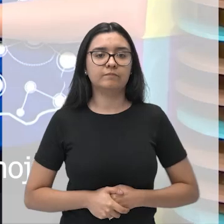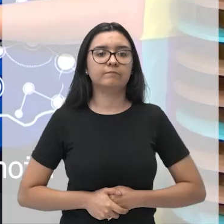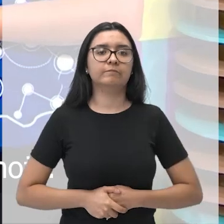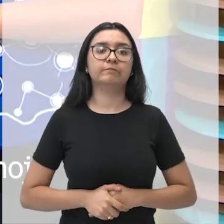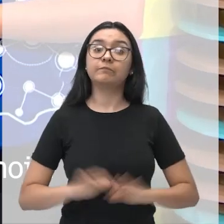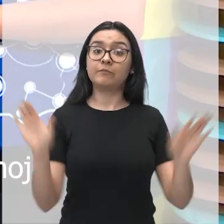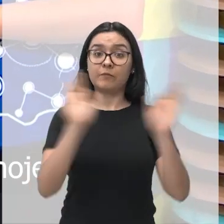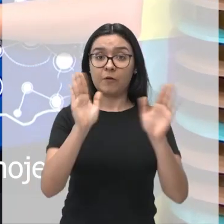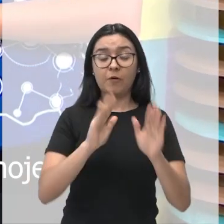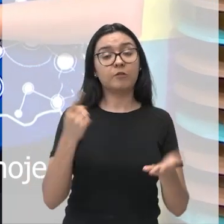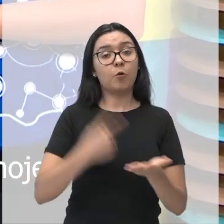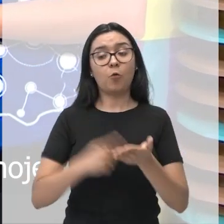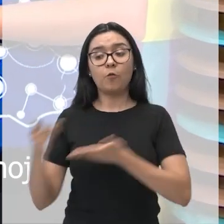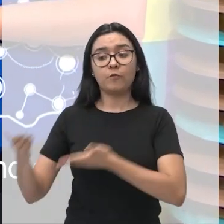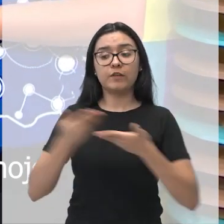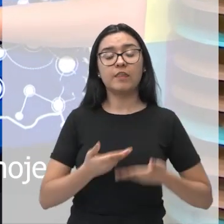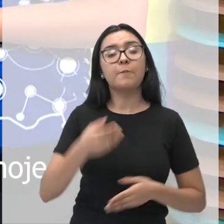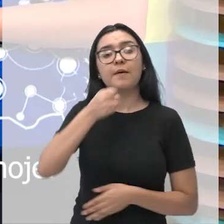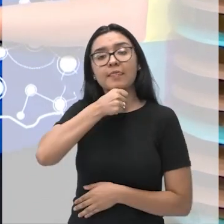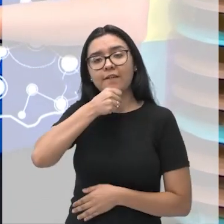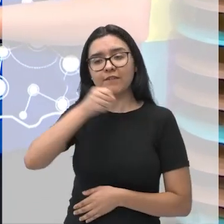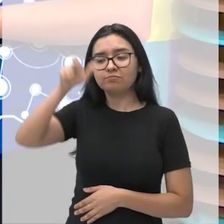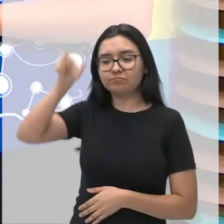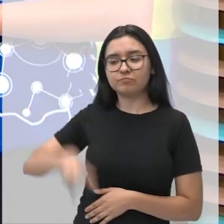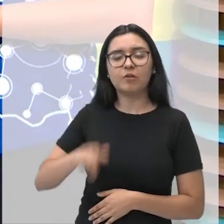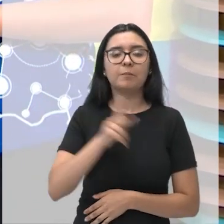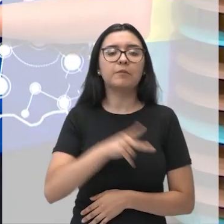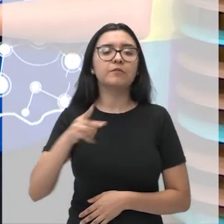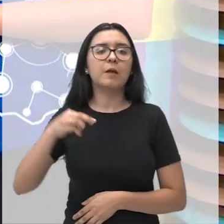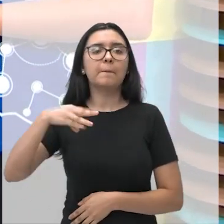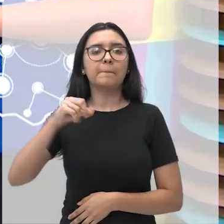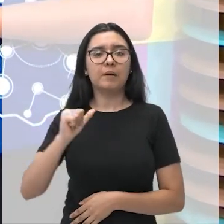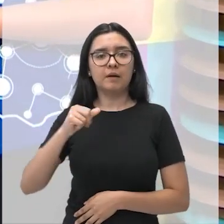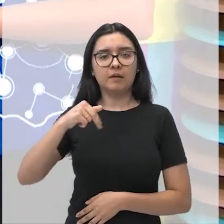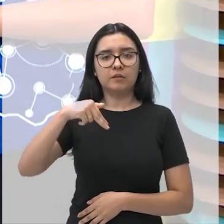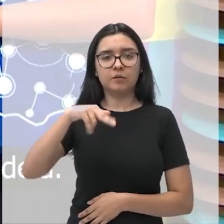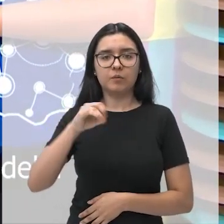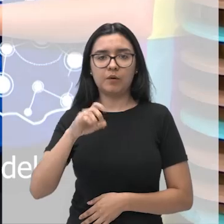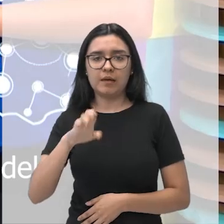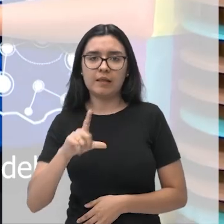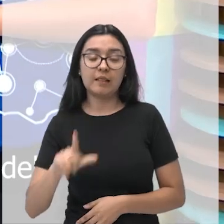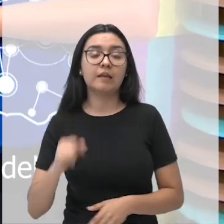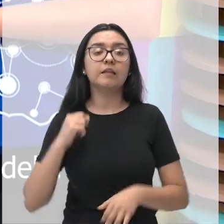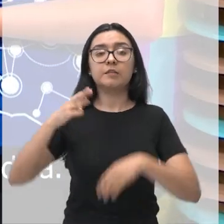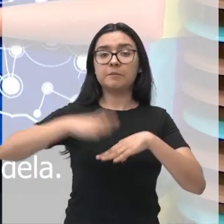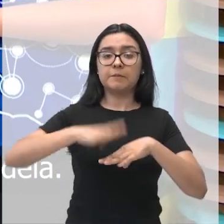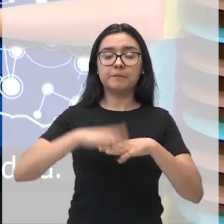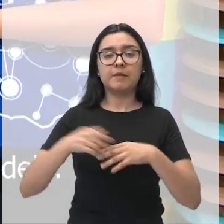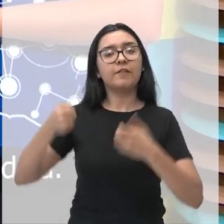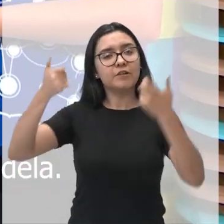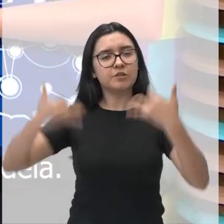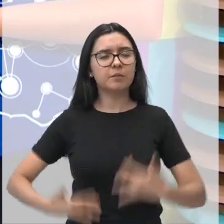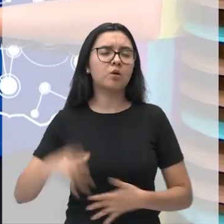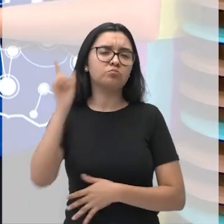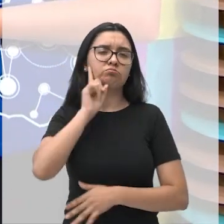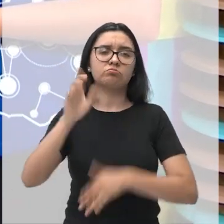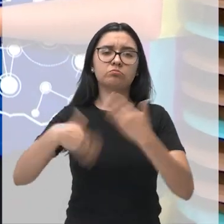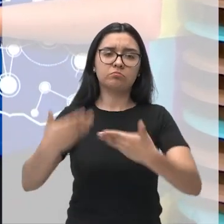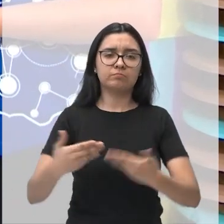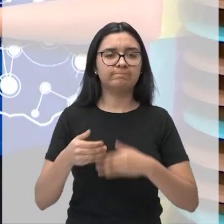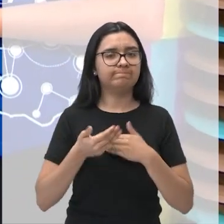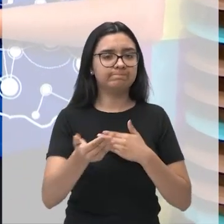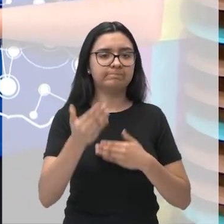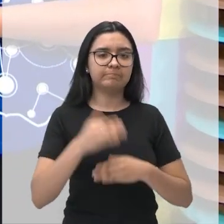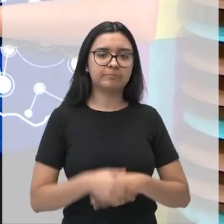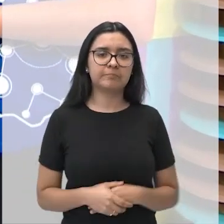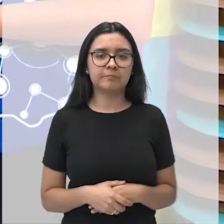quem eu trouxe para uma entrevista hoje. A professora Manuela de matemática, e ela vai falar um pouquinho sobre a rotina dela. Pay